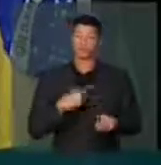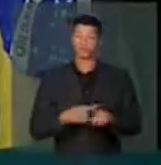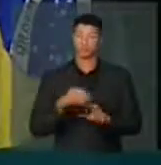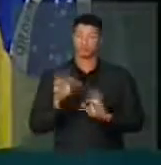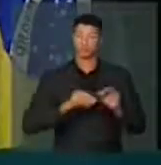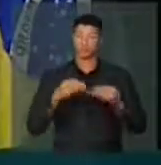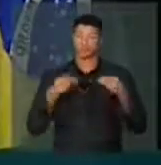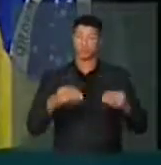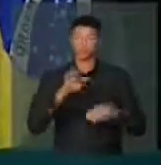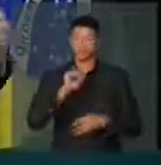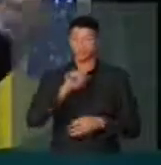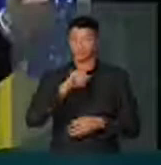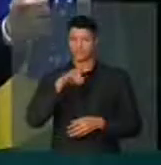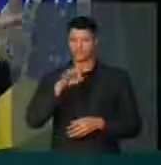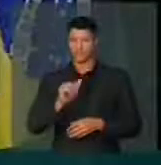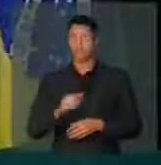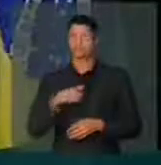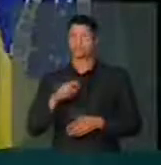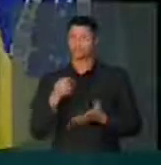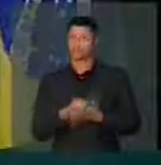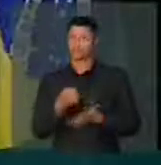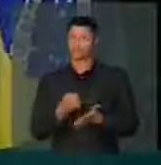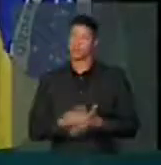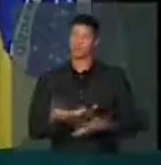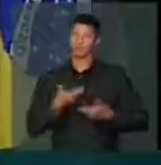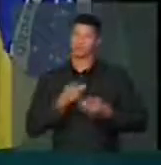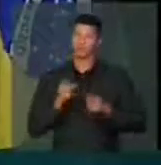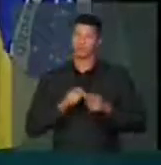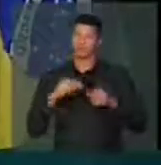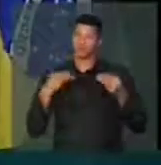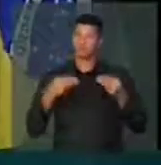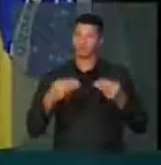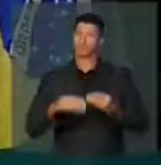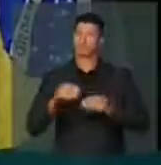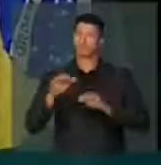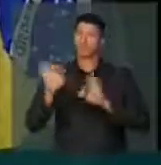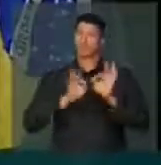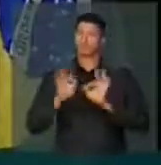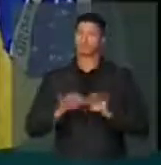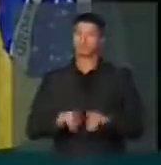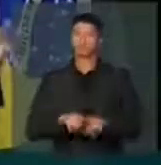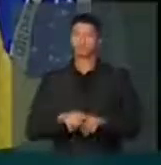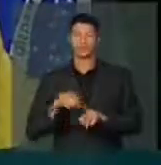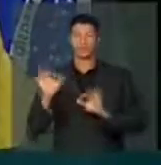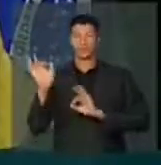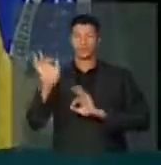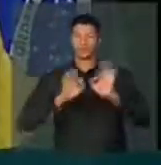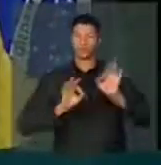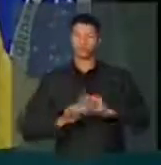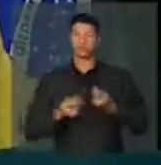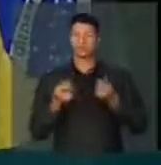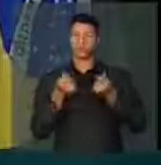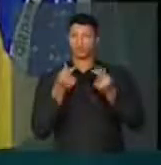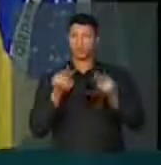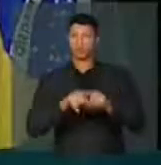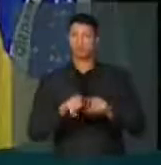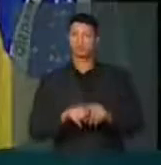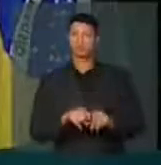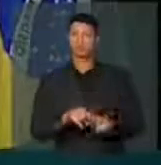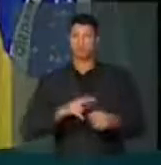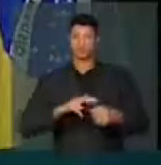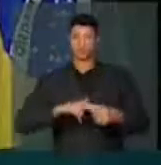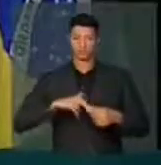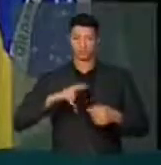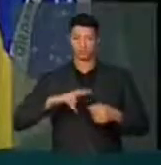do Ministério da Fazenda, que tem a obrigação de arrecadar, o Ministério do Planejamento de organizar os gastos, e as duas